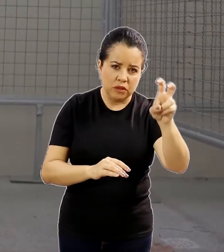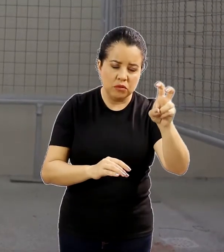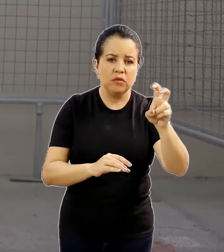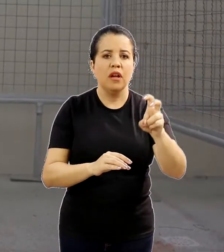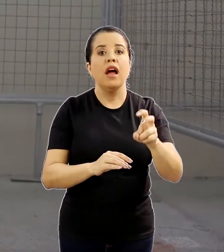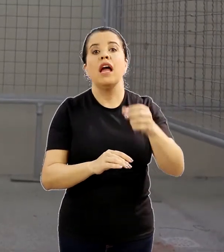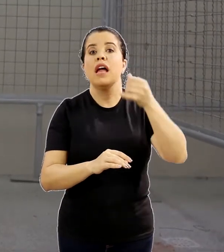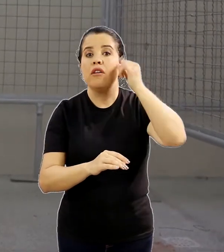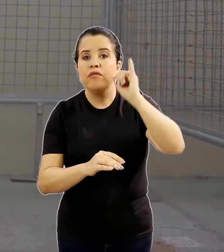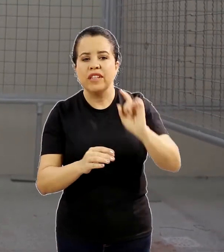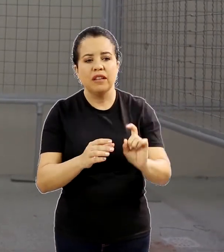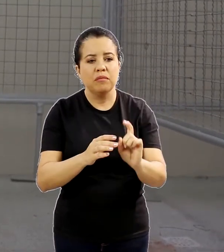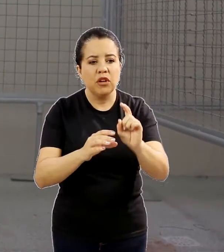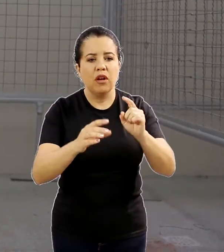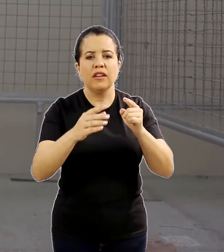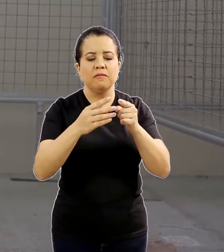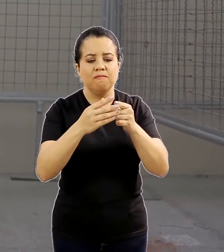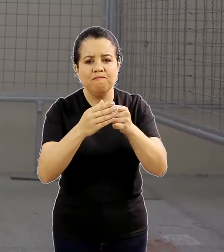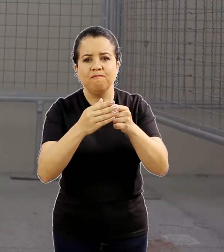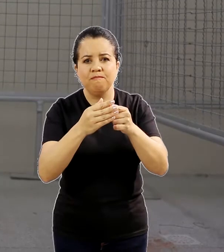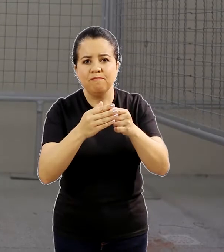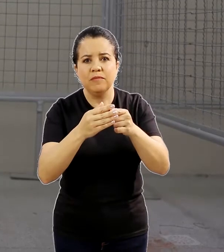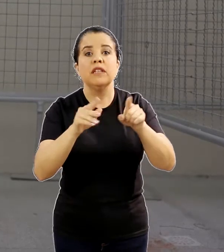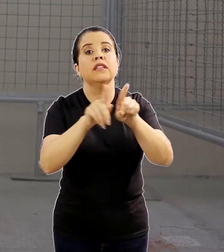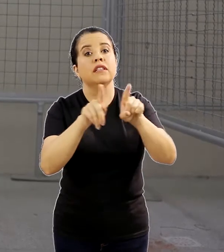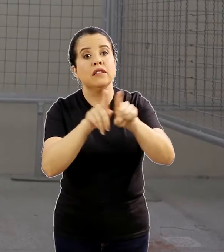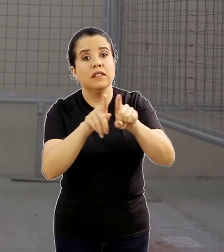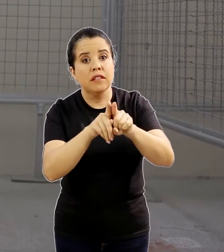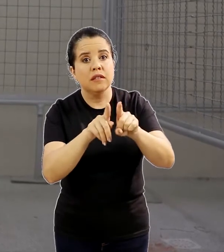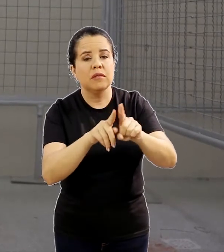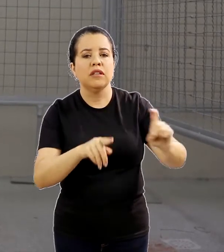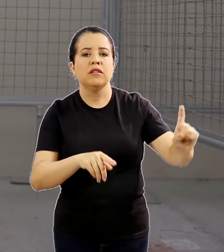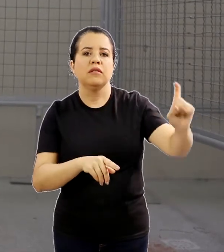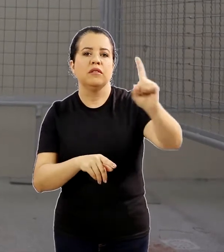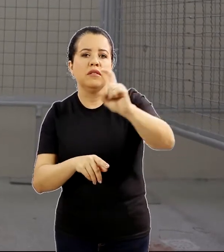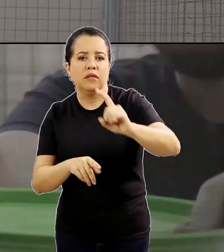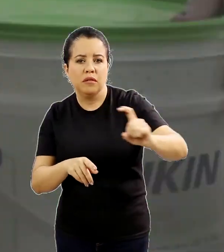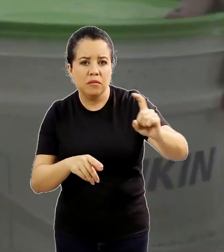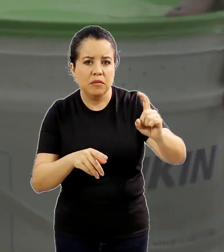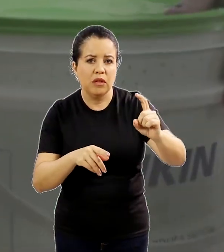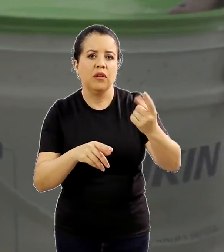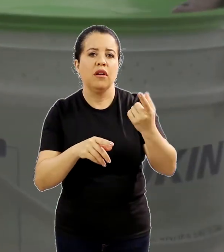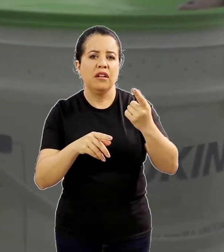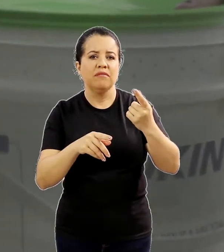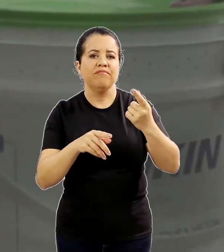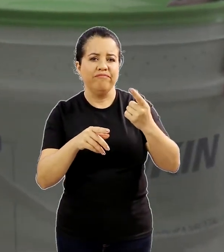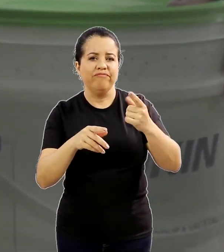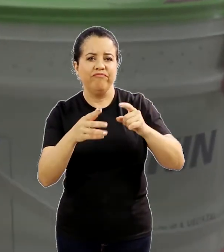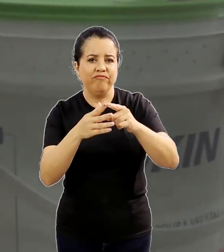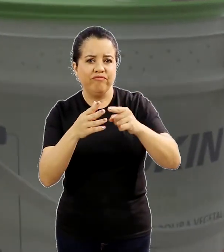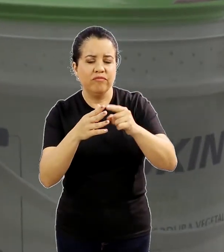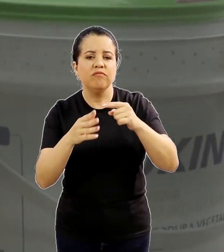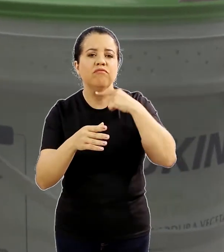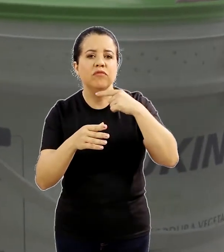minhocas e também deixa blindado contra insetos maiores como moscas, por exemplo.